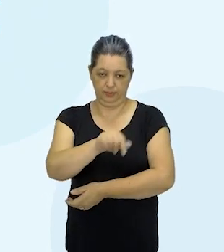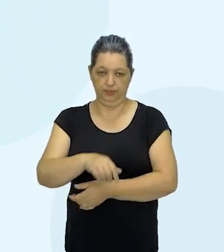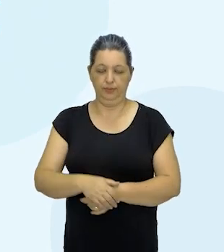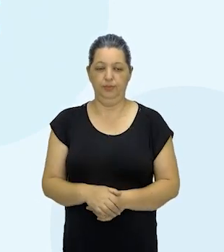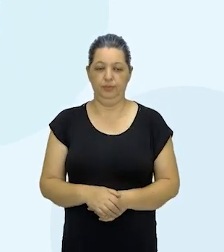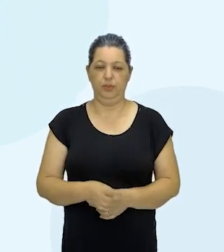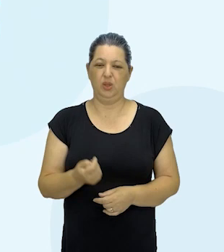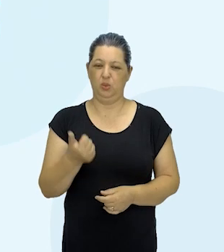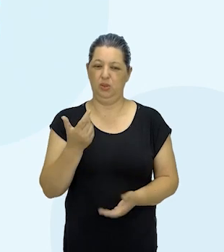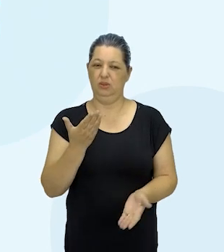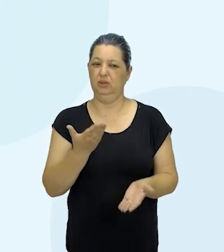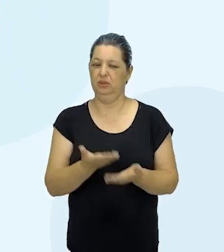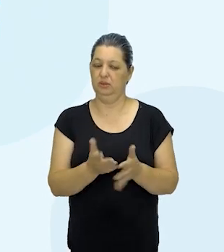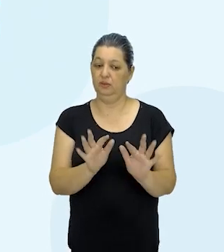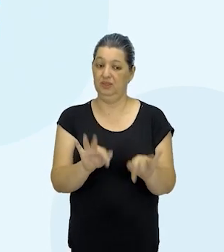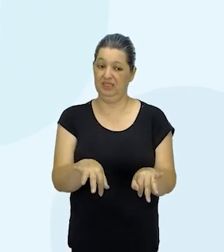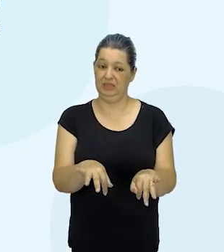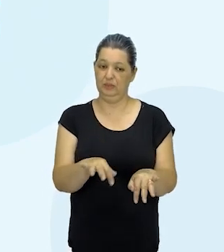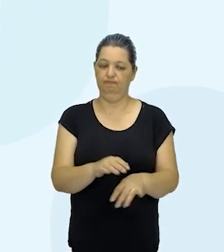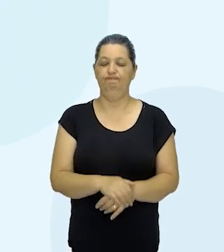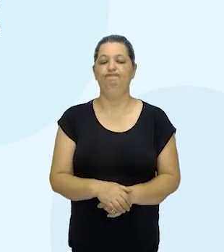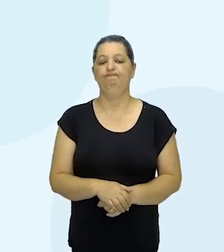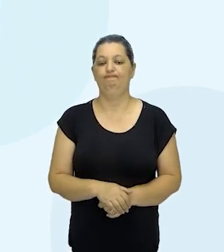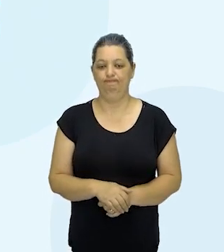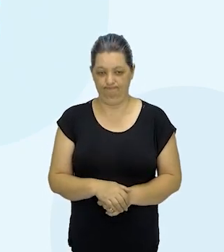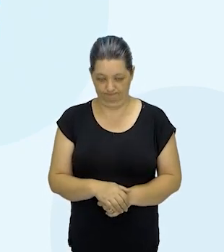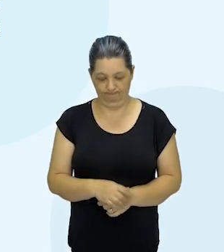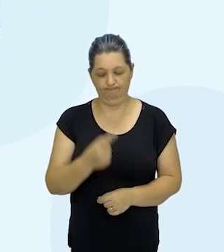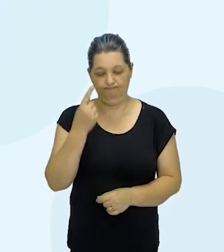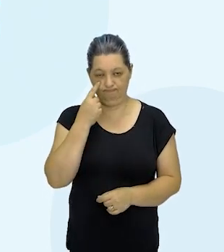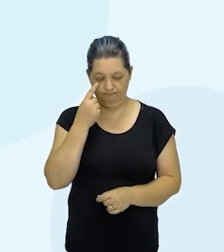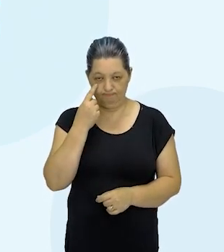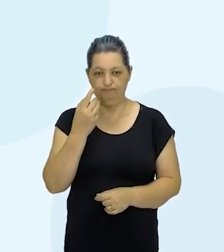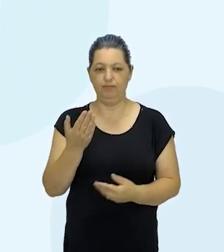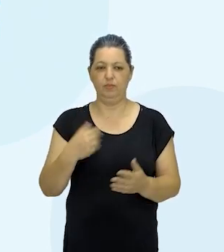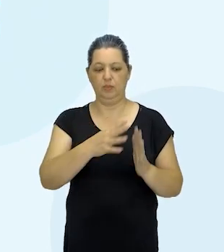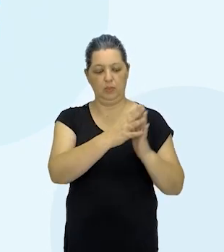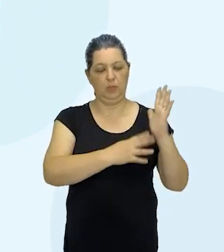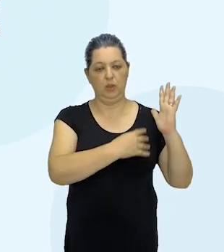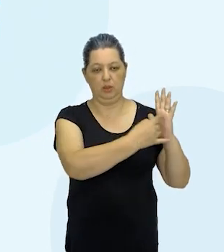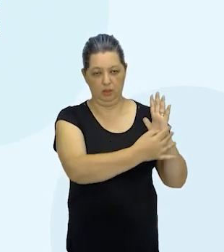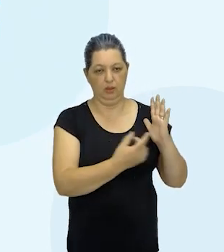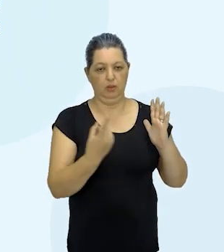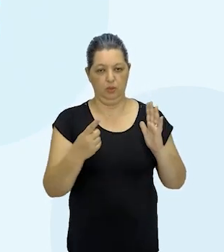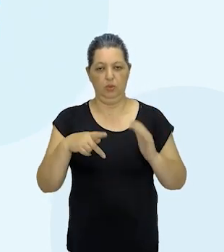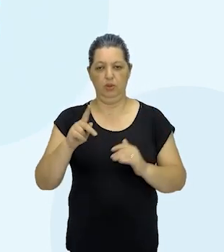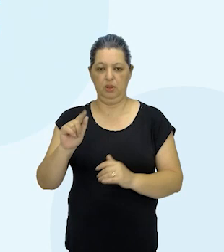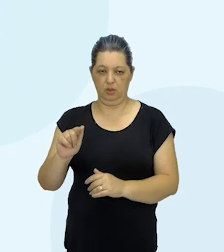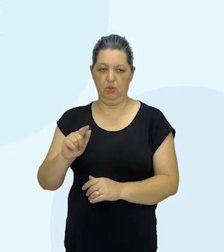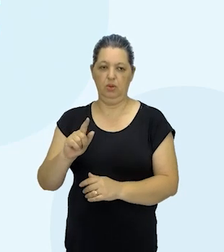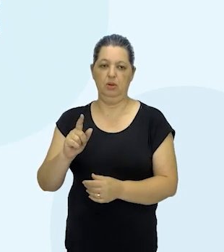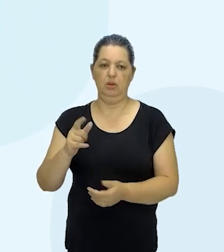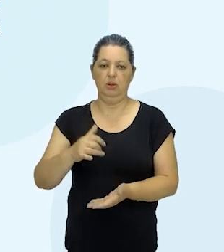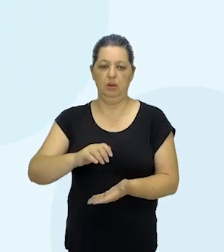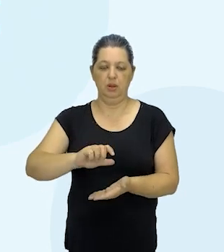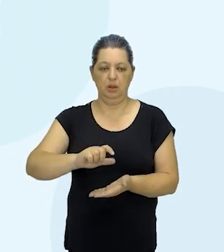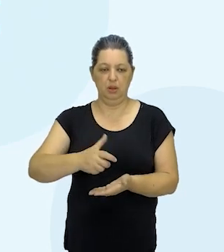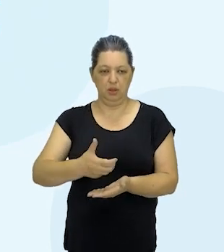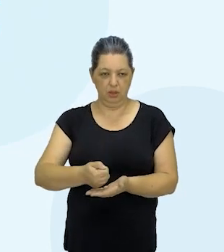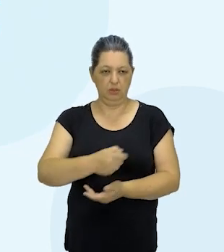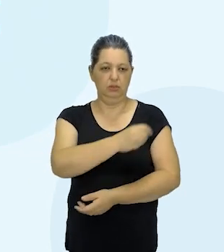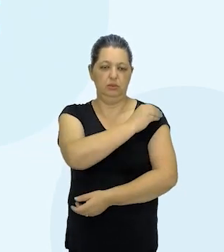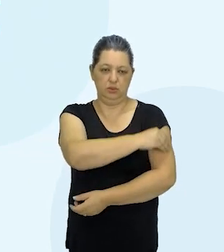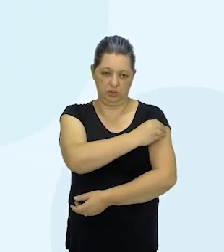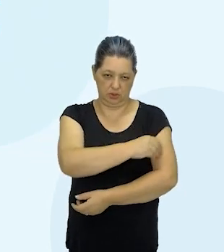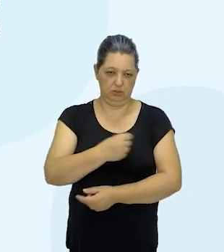A gente vai ter que dar um tempo curto para esse, né? Sim, Tudo bem. sim. Então, vamos só ler a tabelinha. 1 quilo de álcool em gel, preço R$ 22,80. 2 quilos,